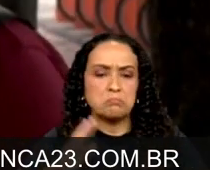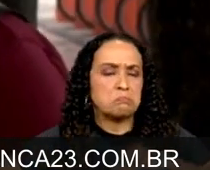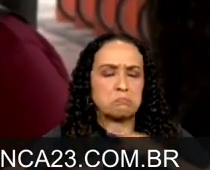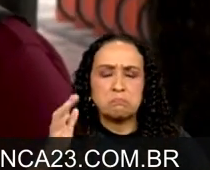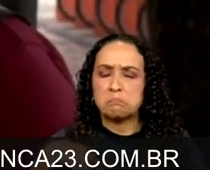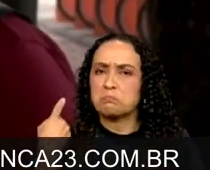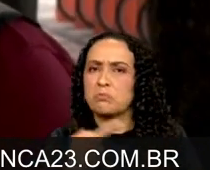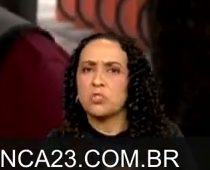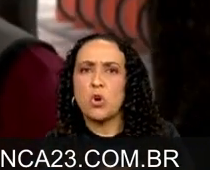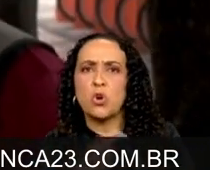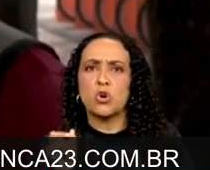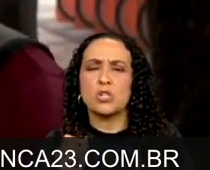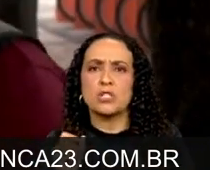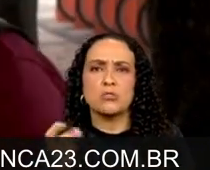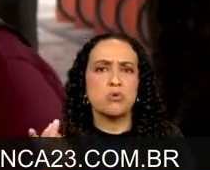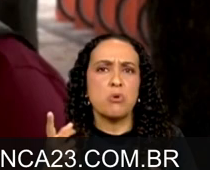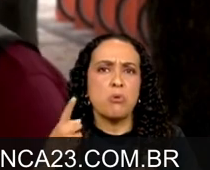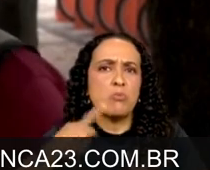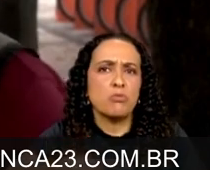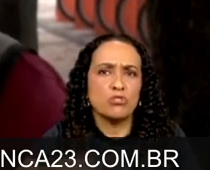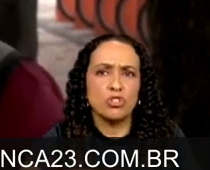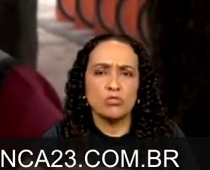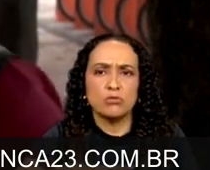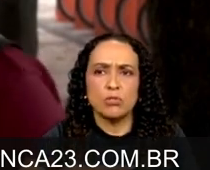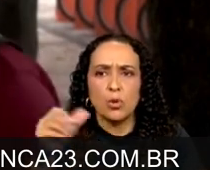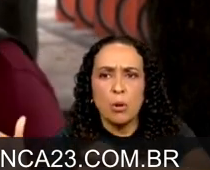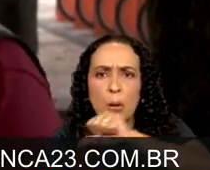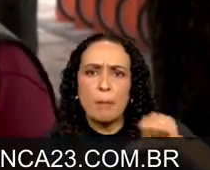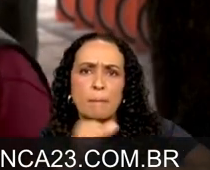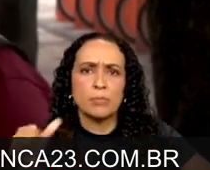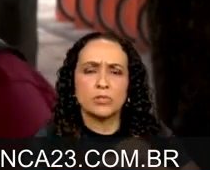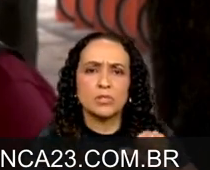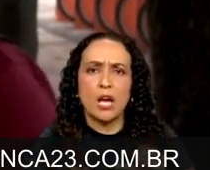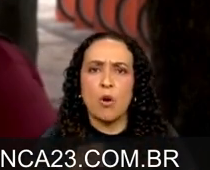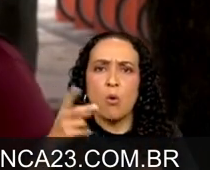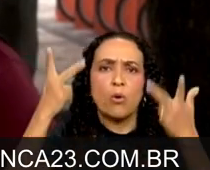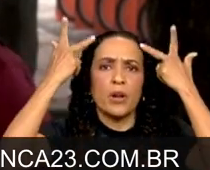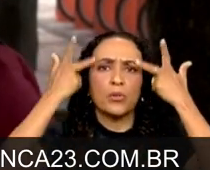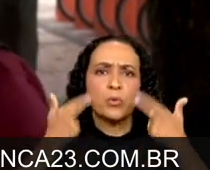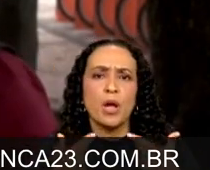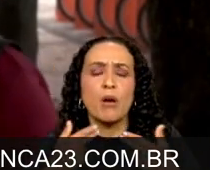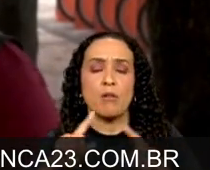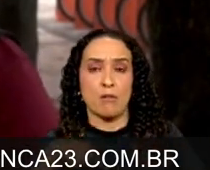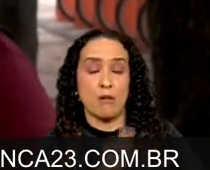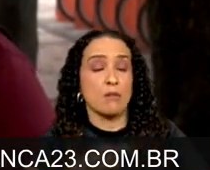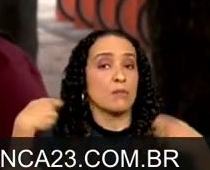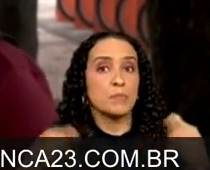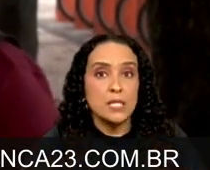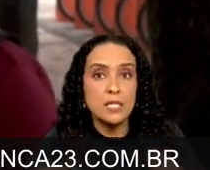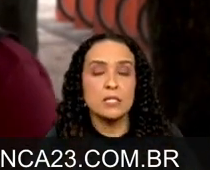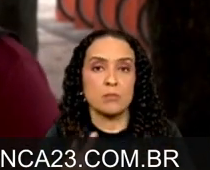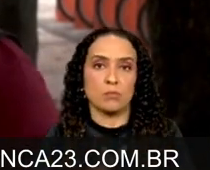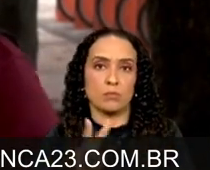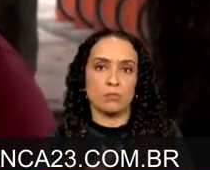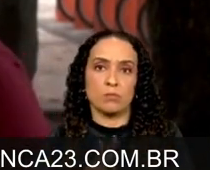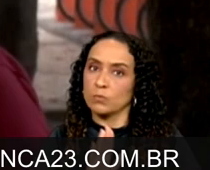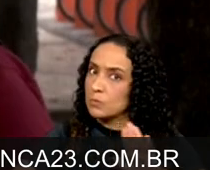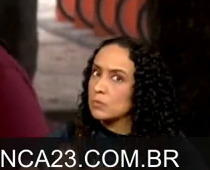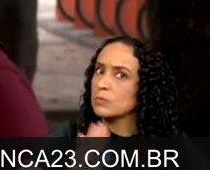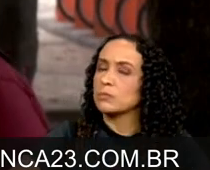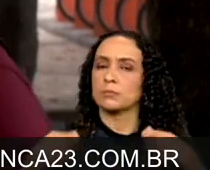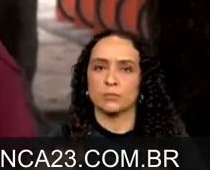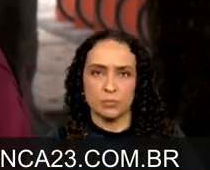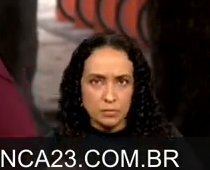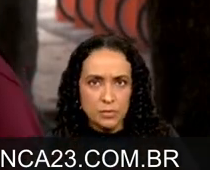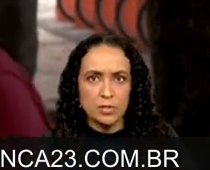o fator de alteração ou ser um fator natural, nós precisamos nos prevenir. Nós